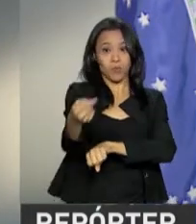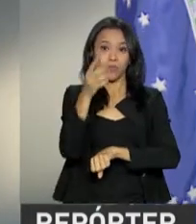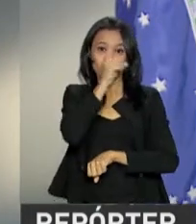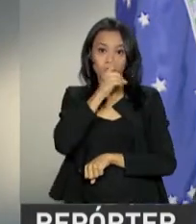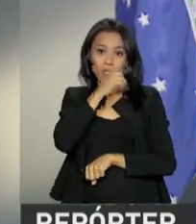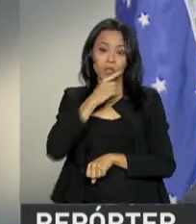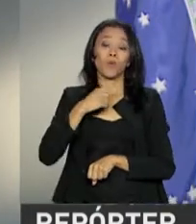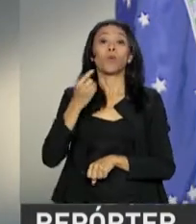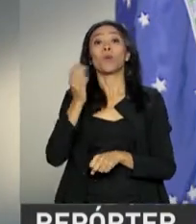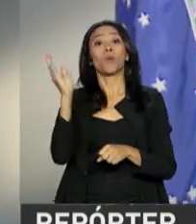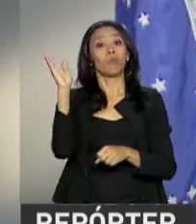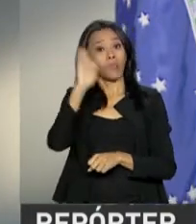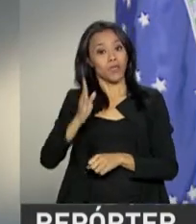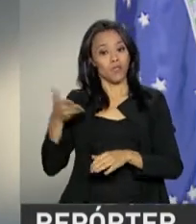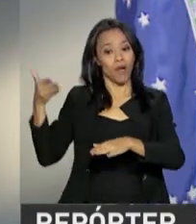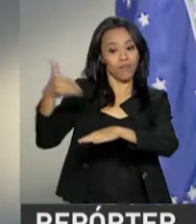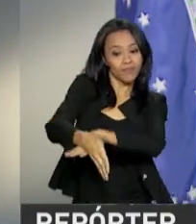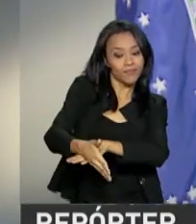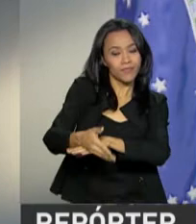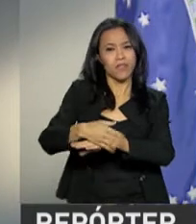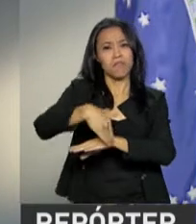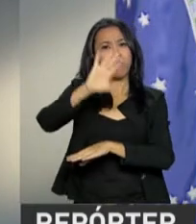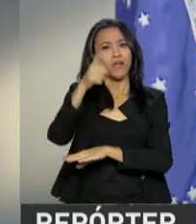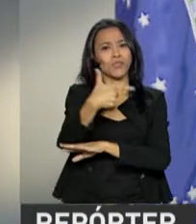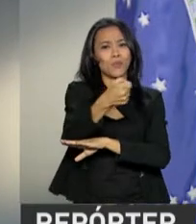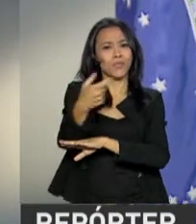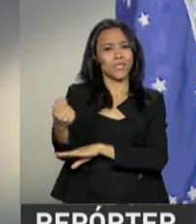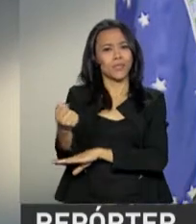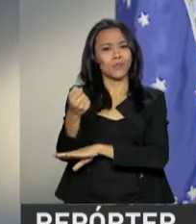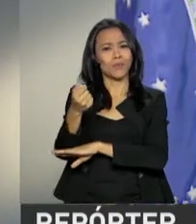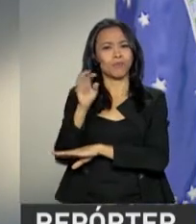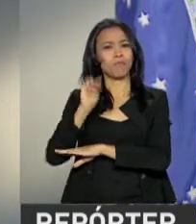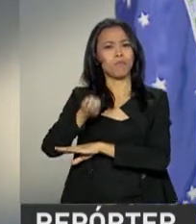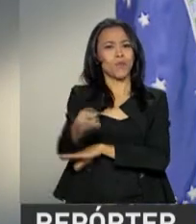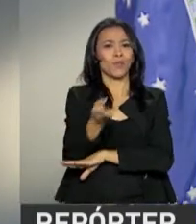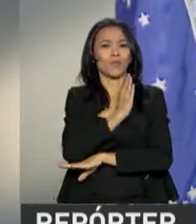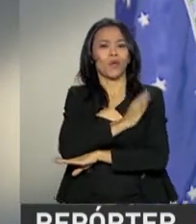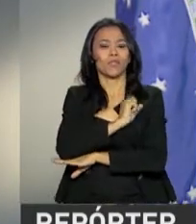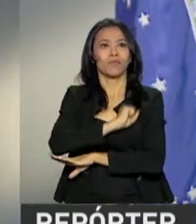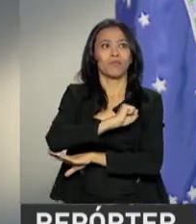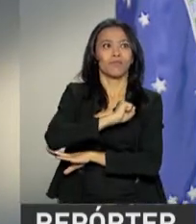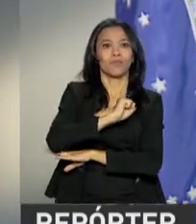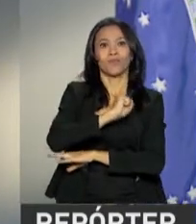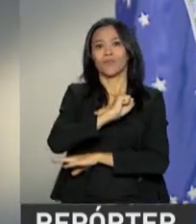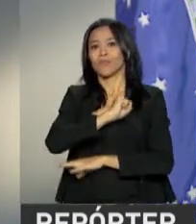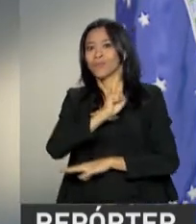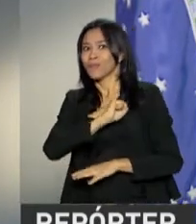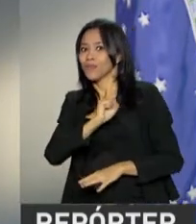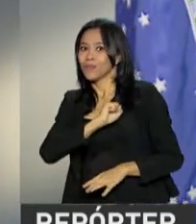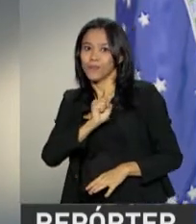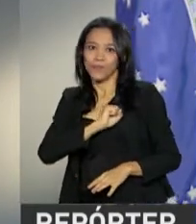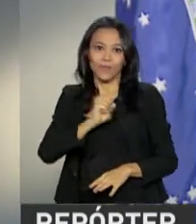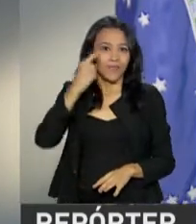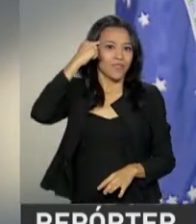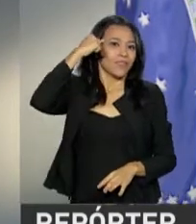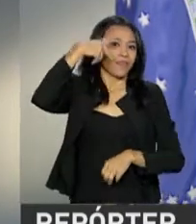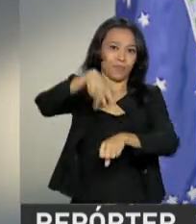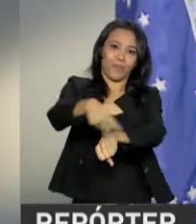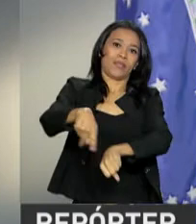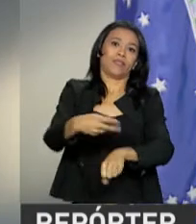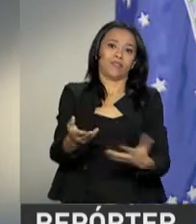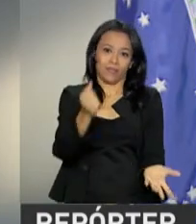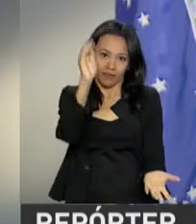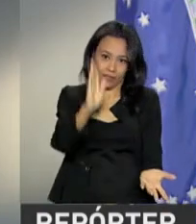somos mais de 200 milhões de corações pulsando batendo forte por nosso país vamos